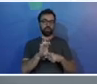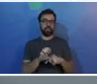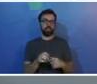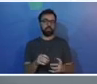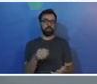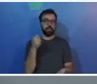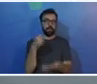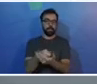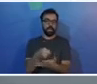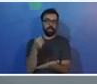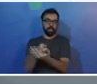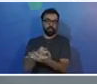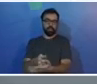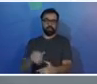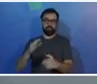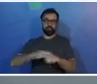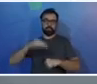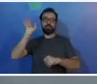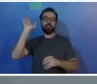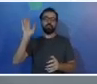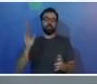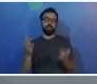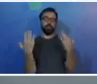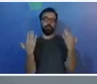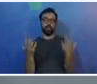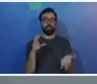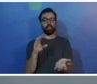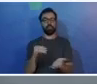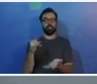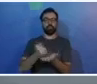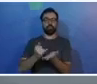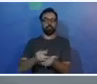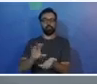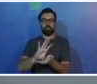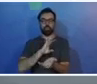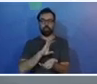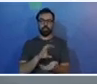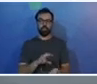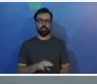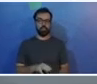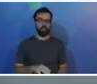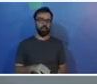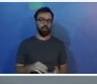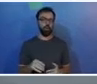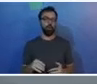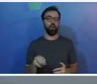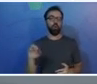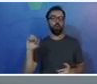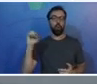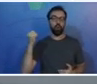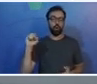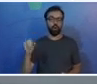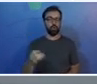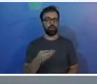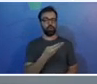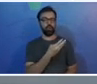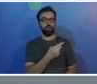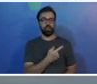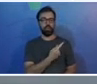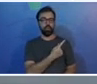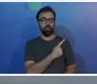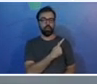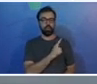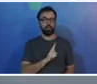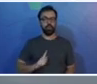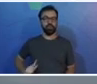devia. 8 governadores eleitos começaram o mandato em 2015 com